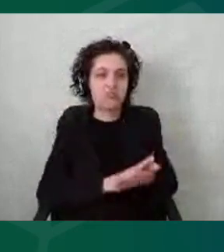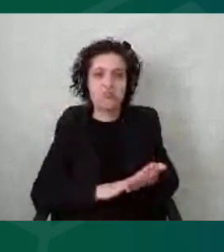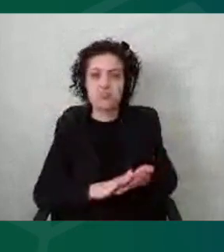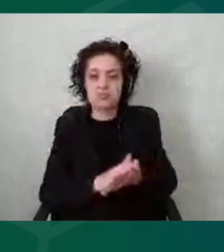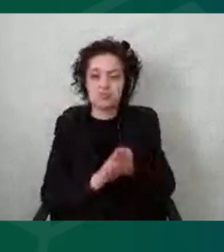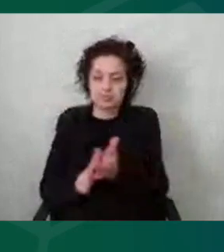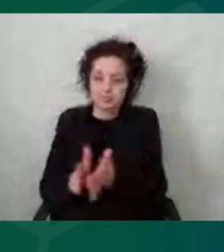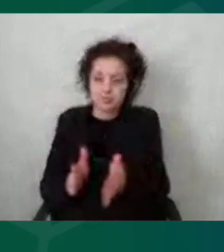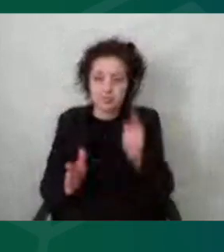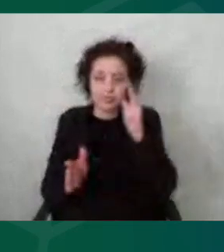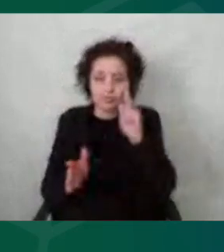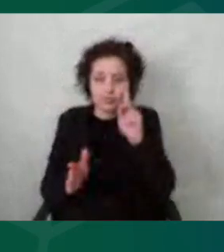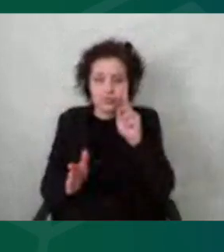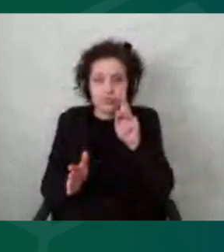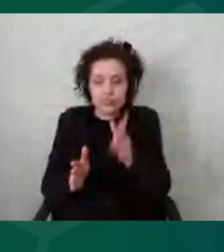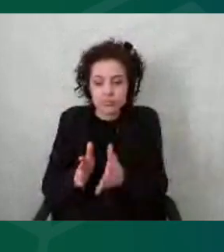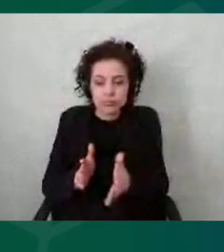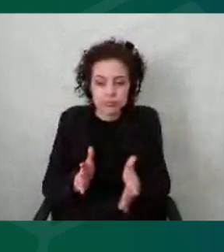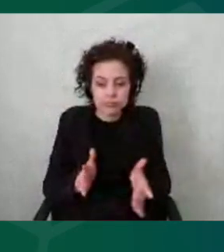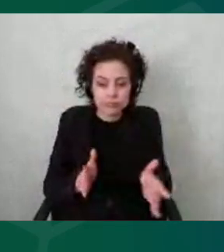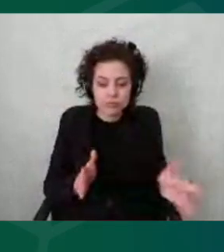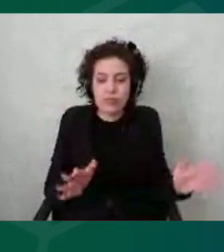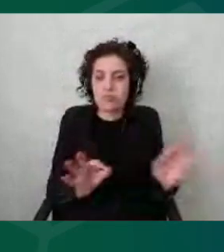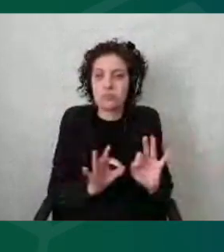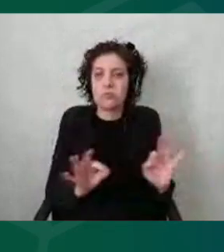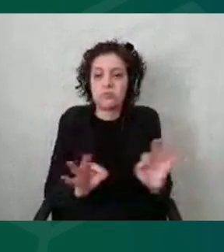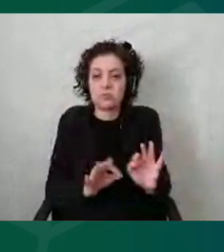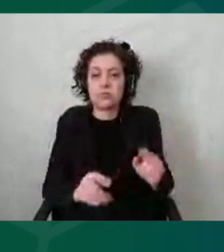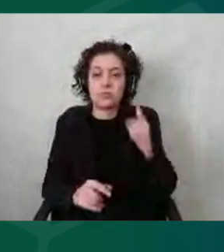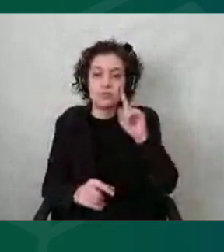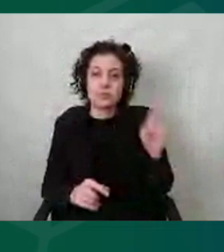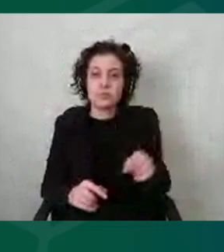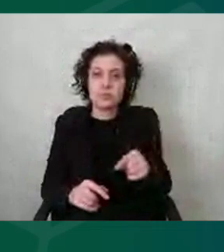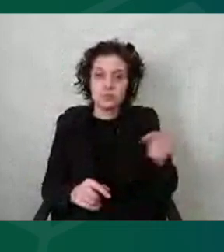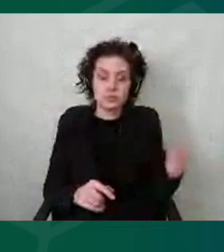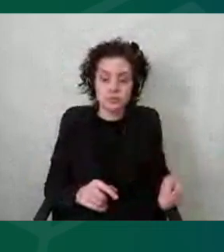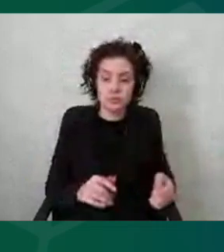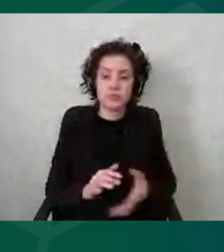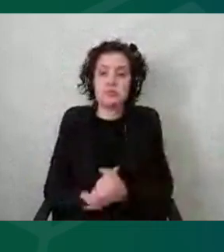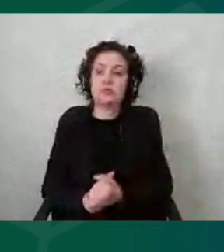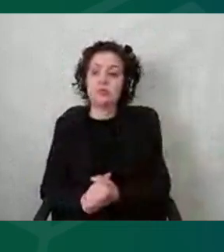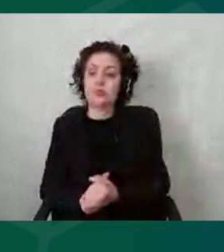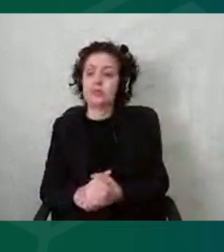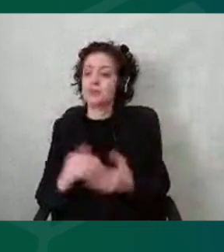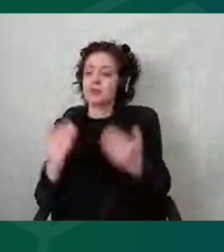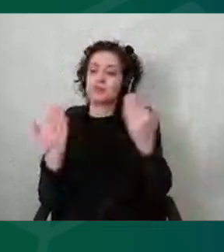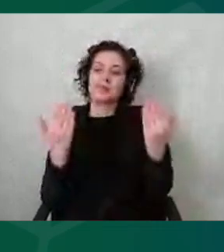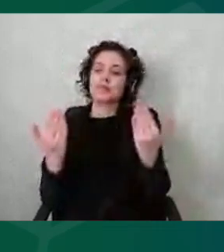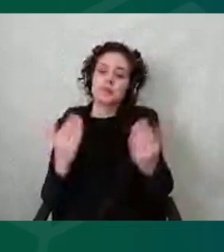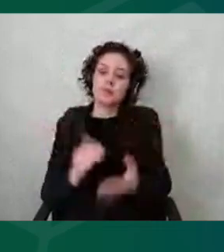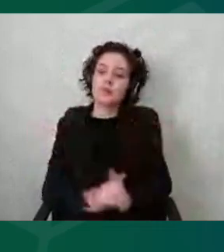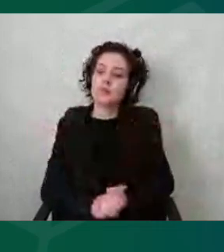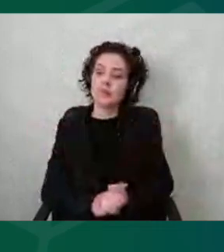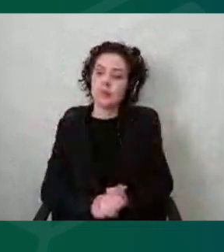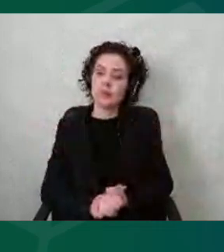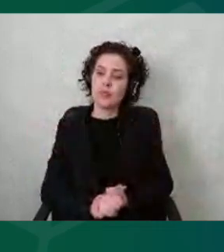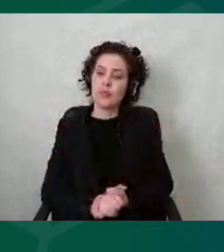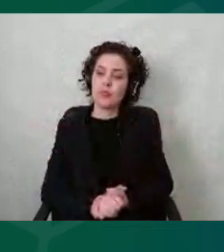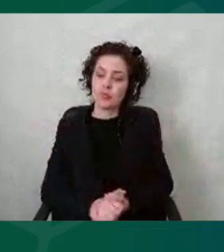de infecção. E no próximo diapositivo, nós vamos ver que esses pacientes